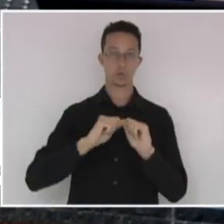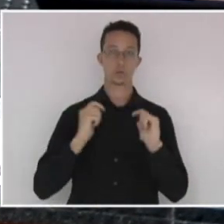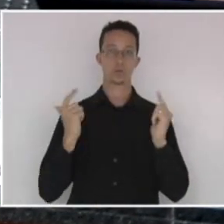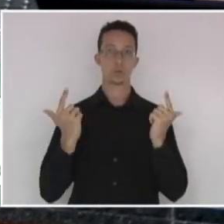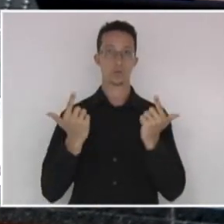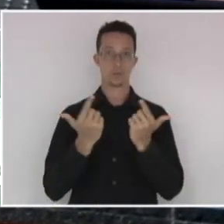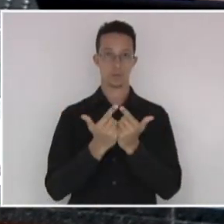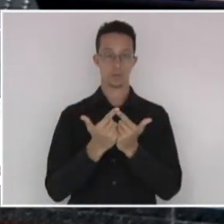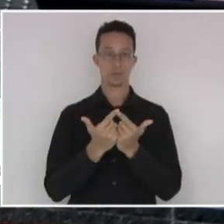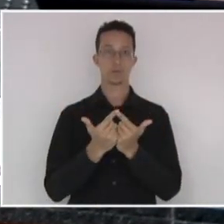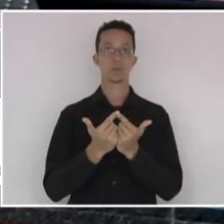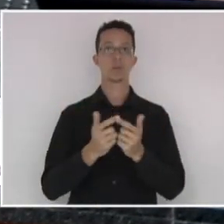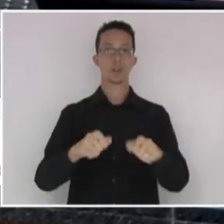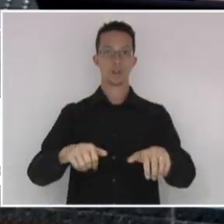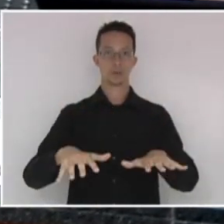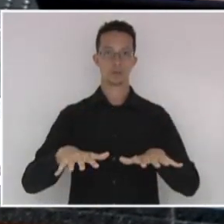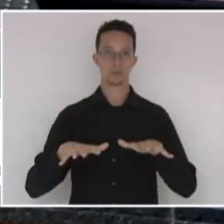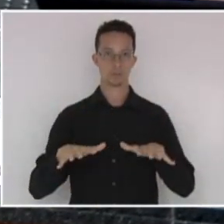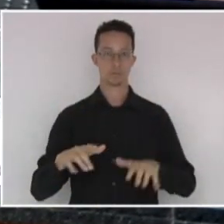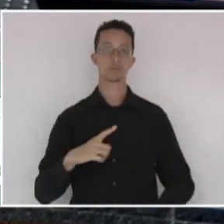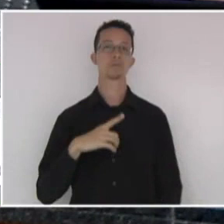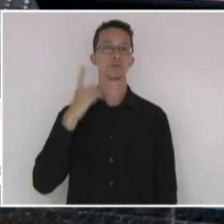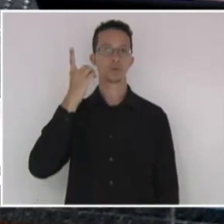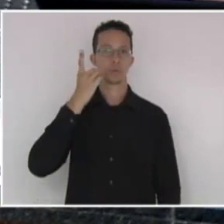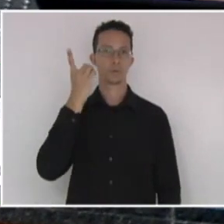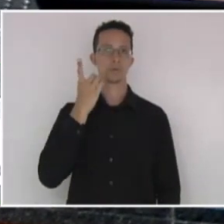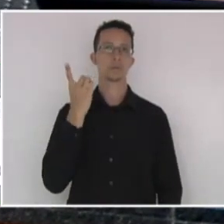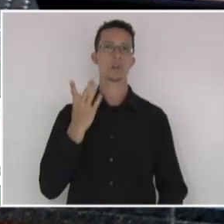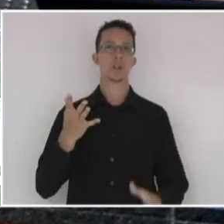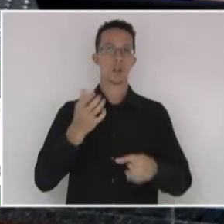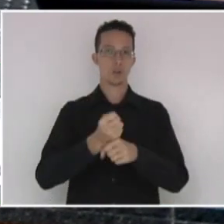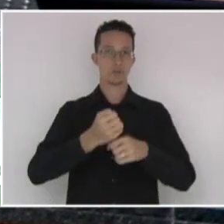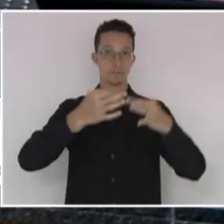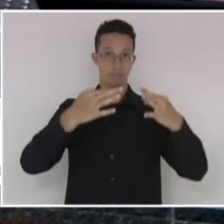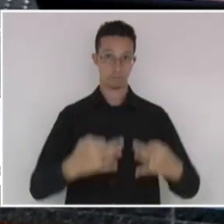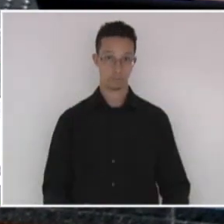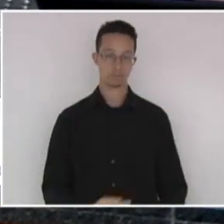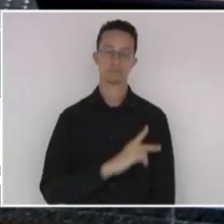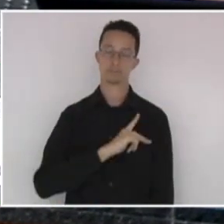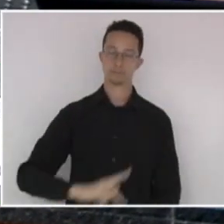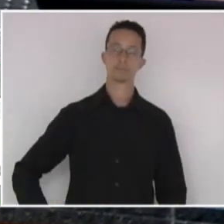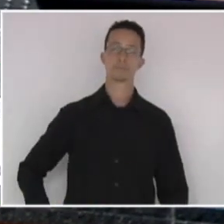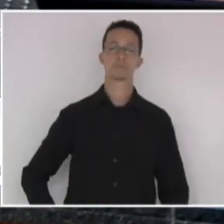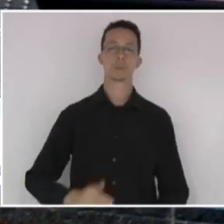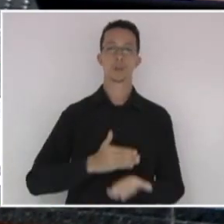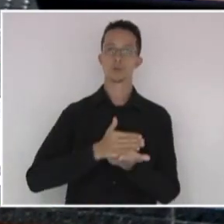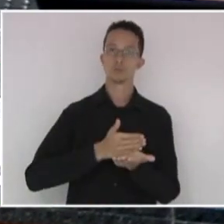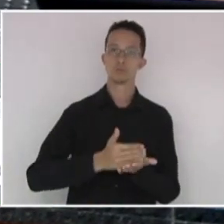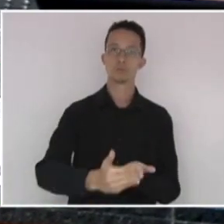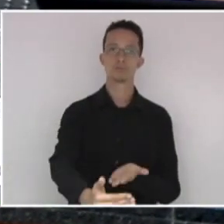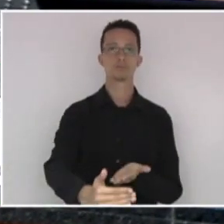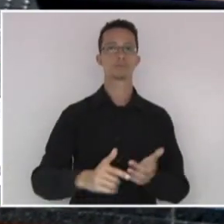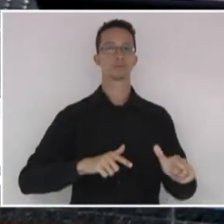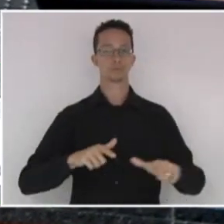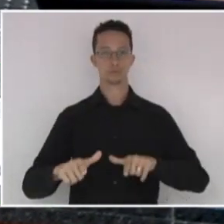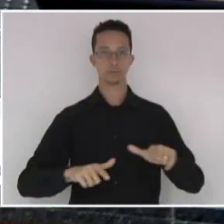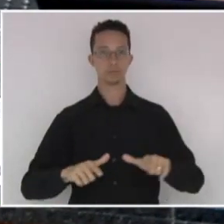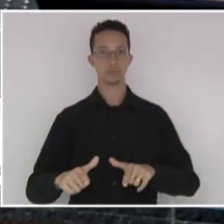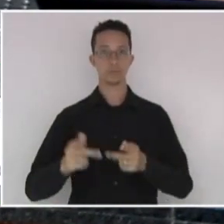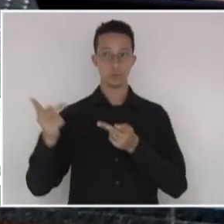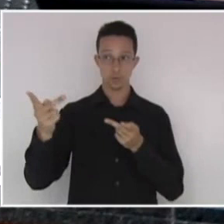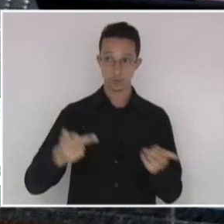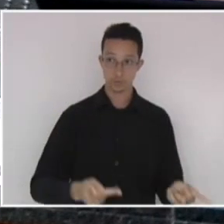ordinária. Havendo quórum regimental, o senhor presidente declarou abertos os trabalhos e convidou o senhor deputado